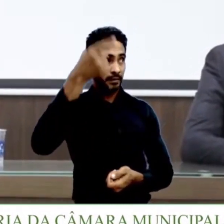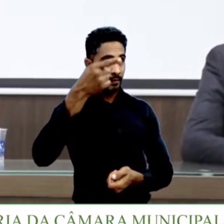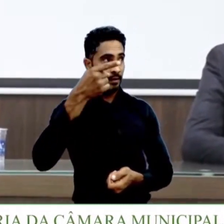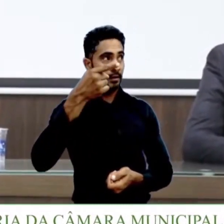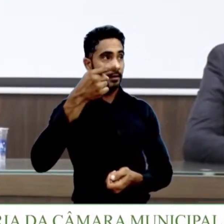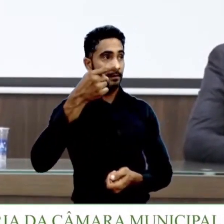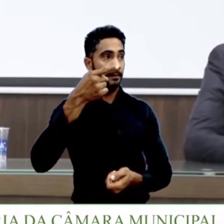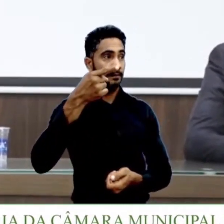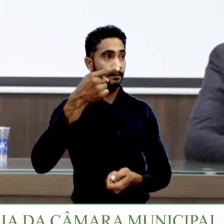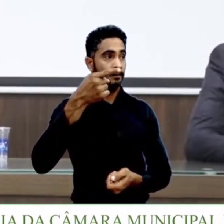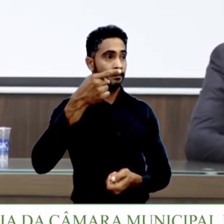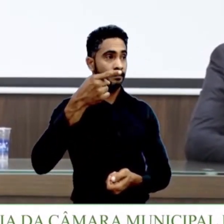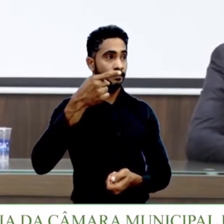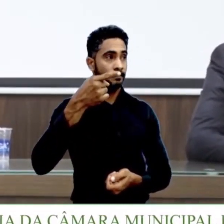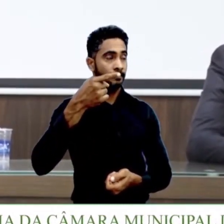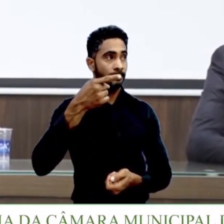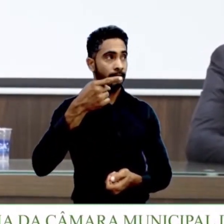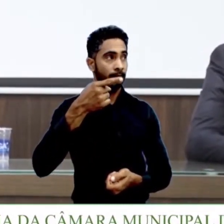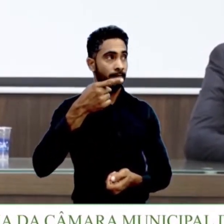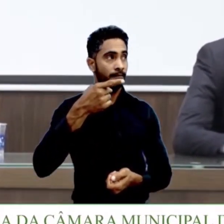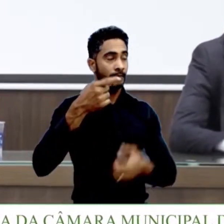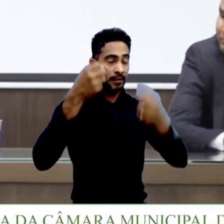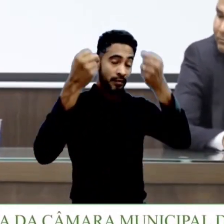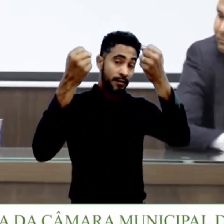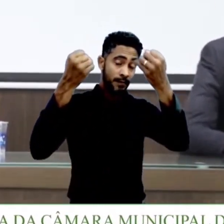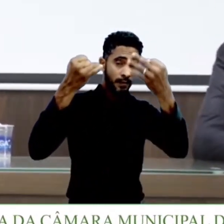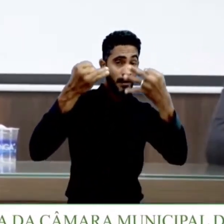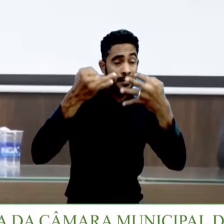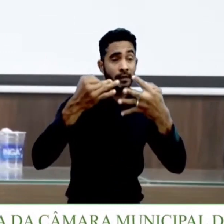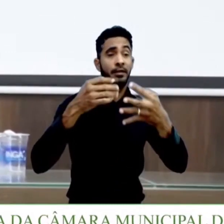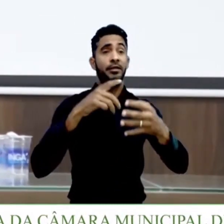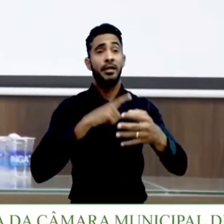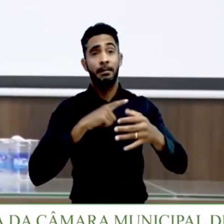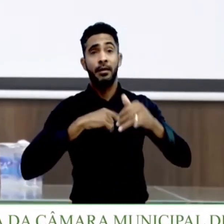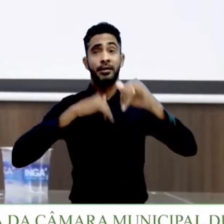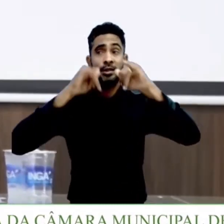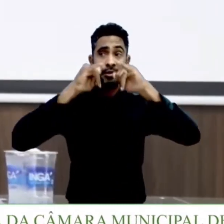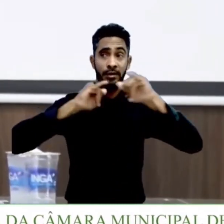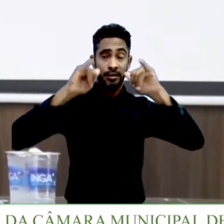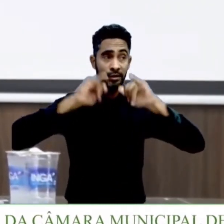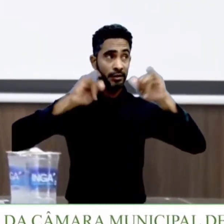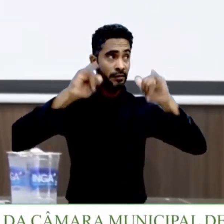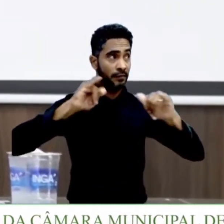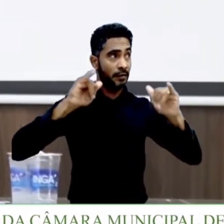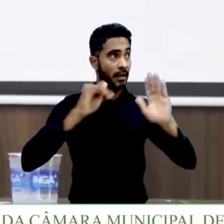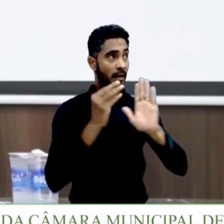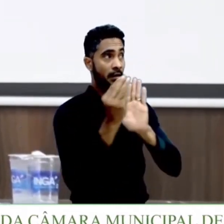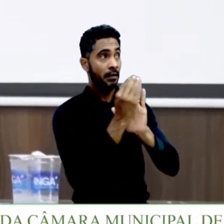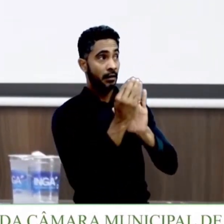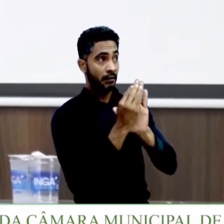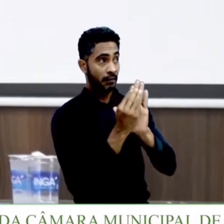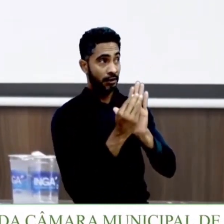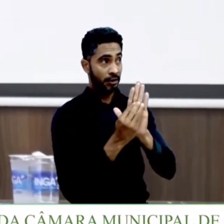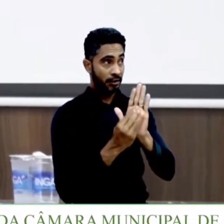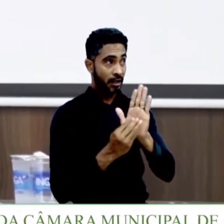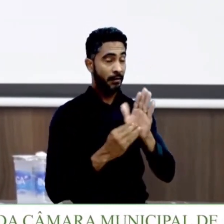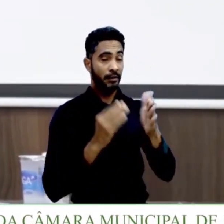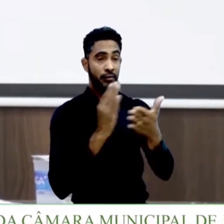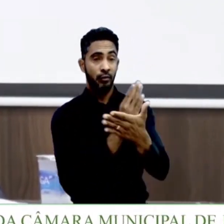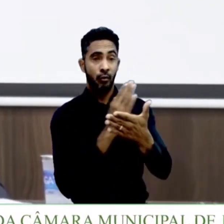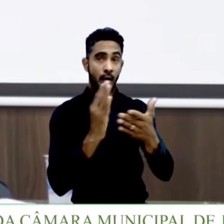Marilé, nessa, até na sua explanação, a gente já pode divulgar aí o agendamento com